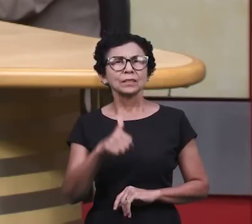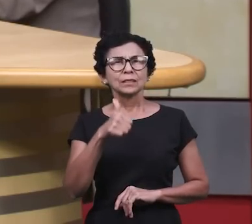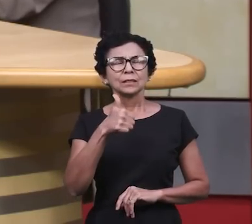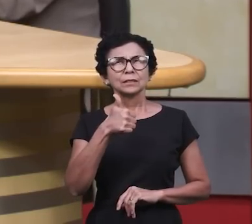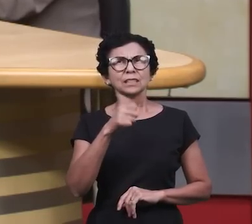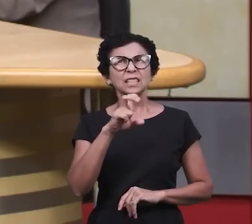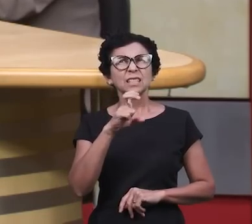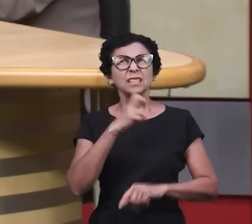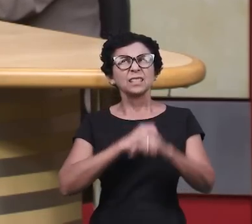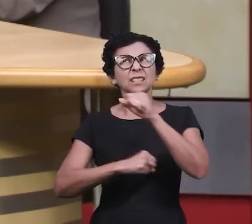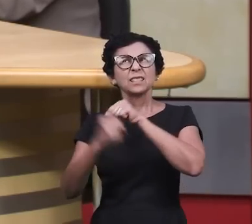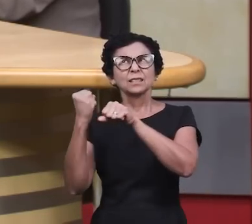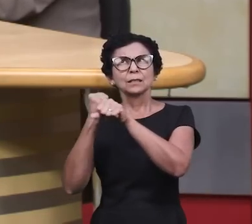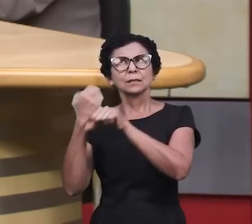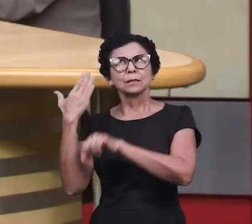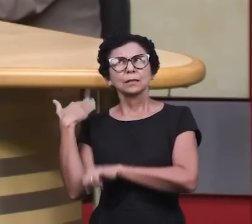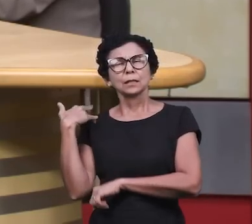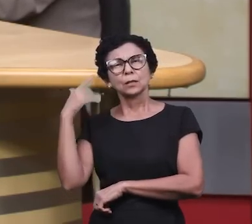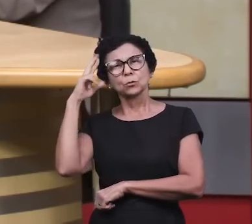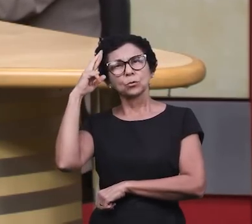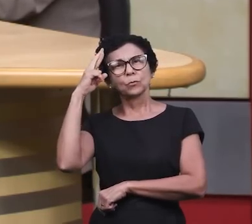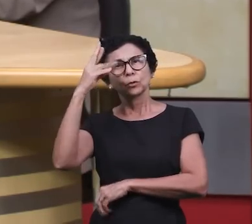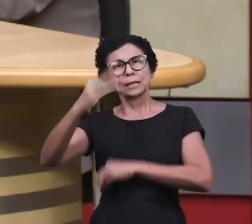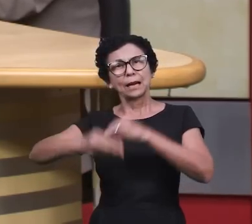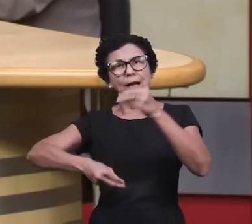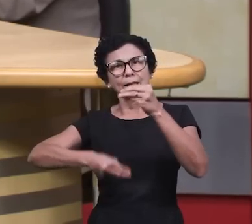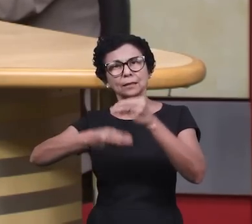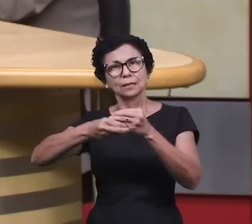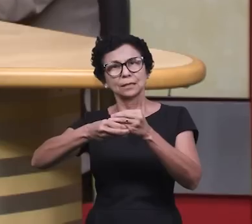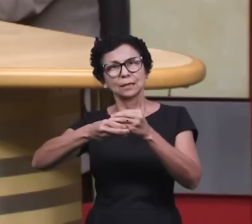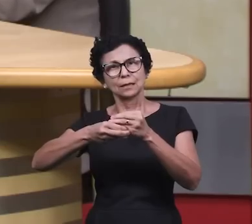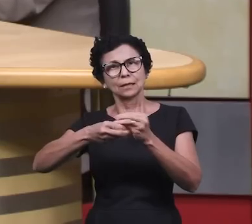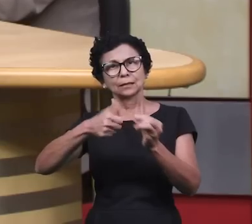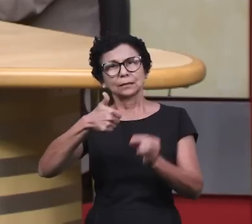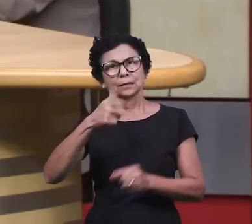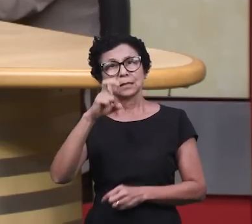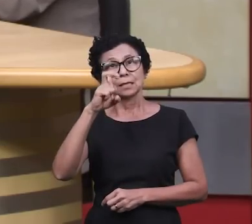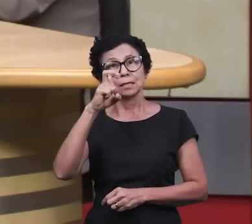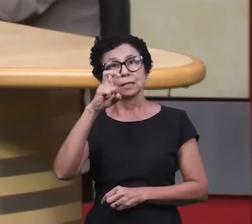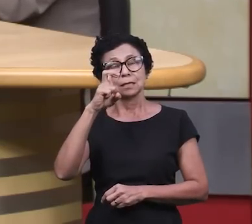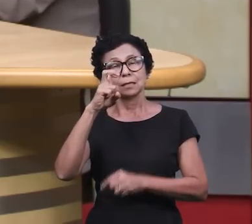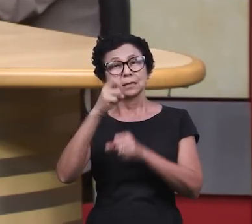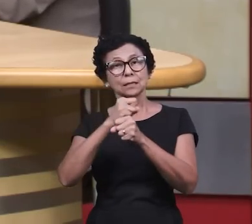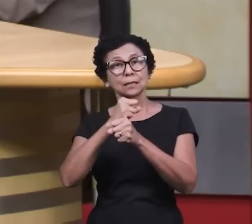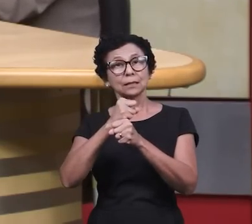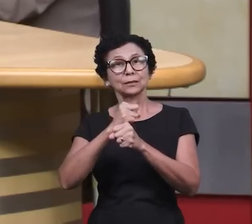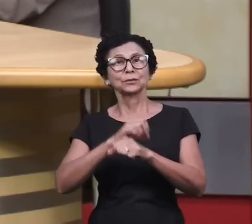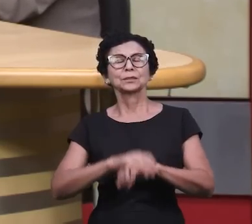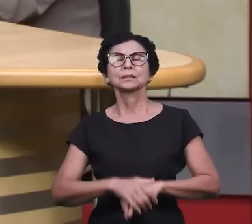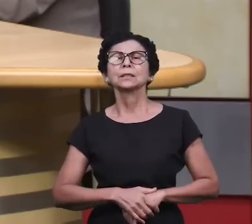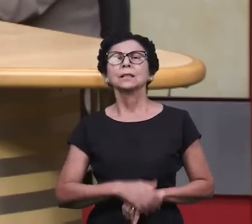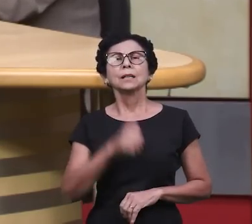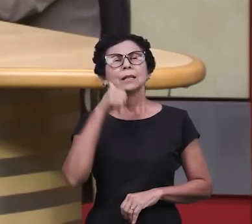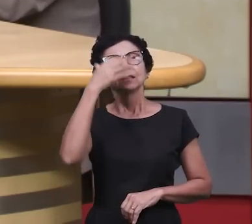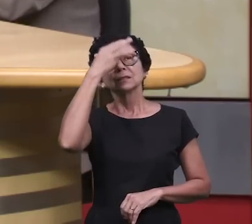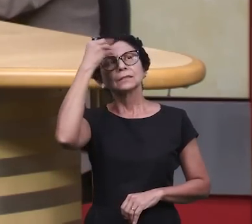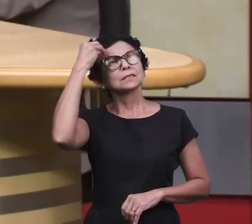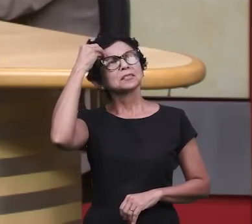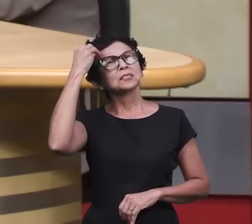15 anos atrás. E o senhor disse que daria a ela mais 15 anos. Foi. E ela esqueceu disso. Quando